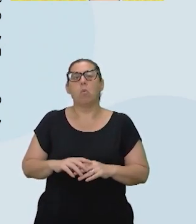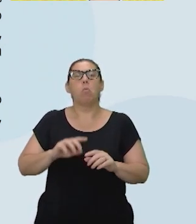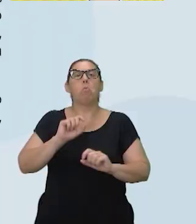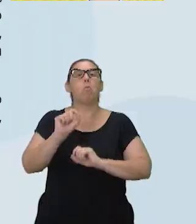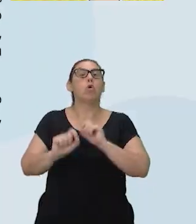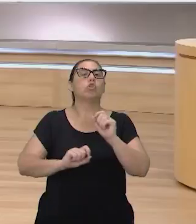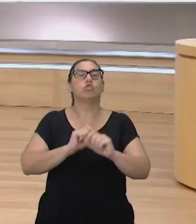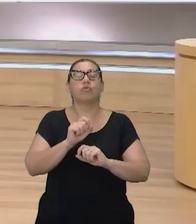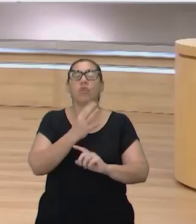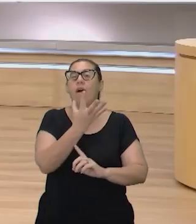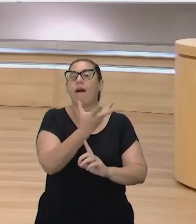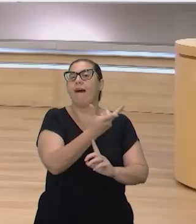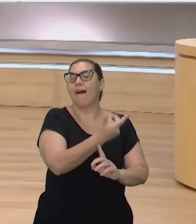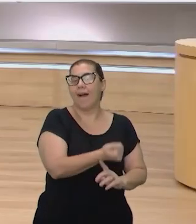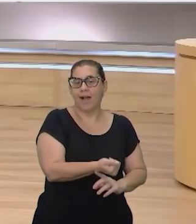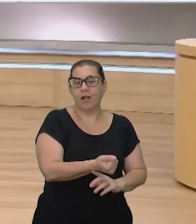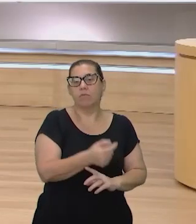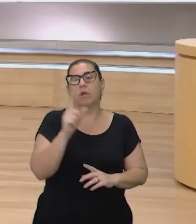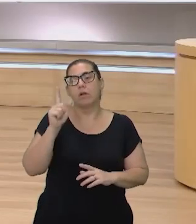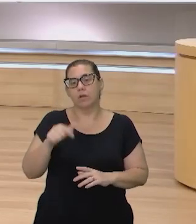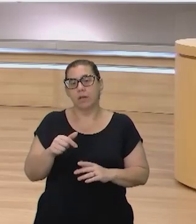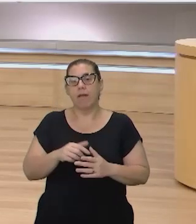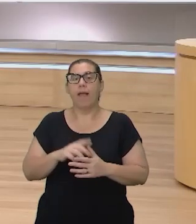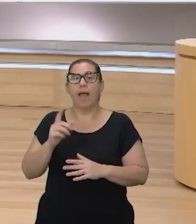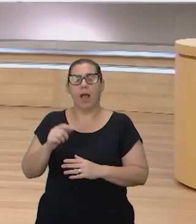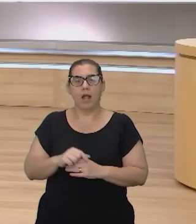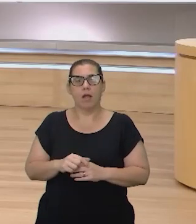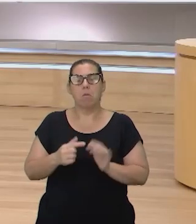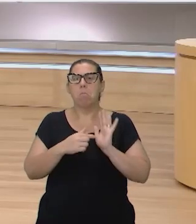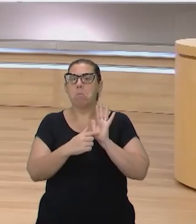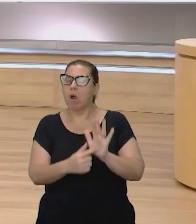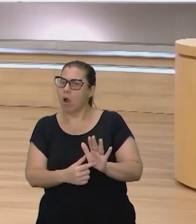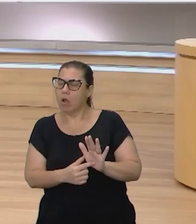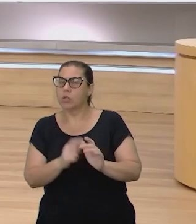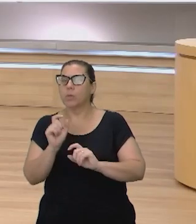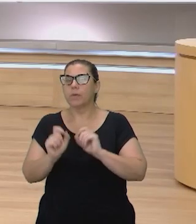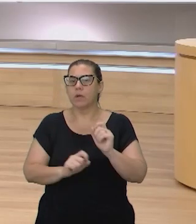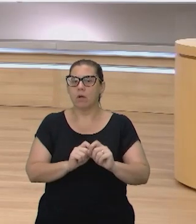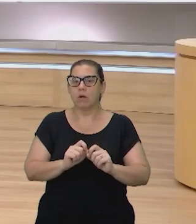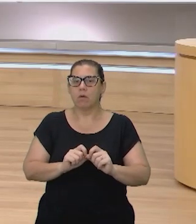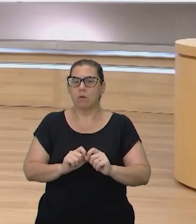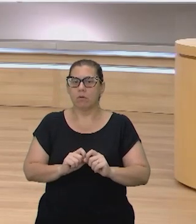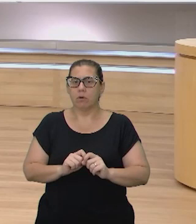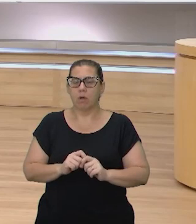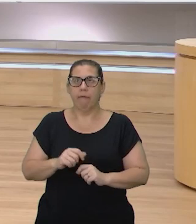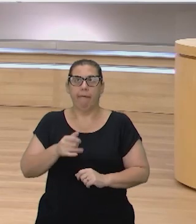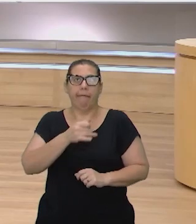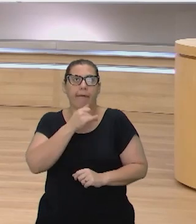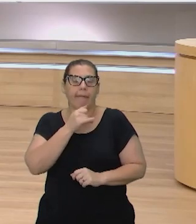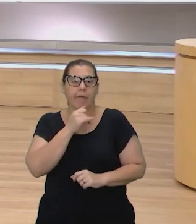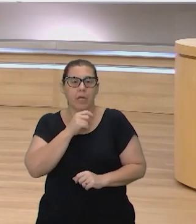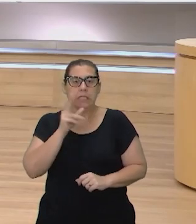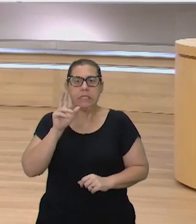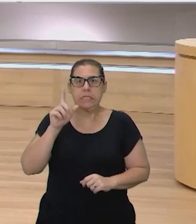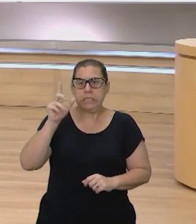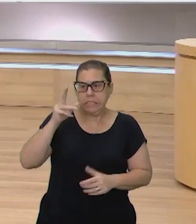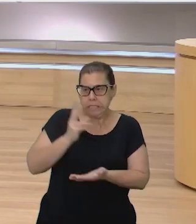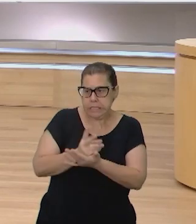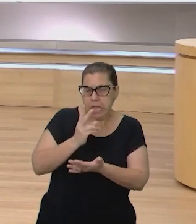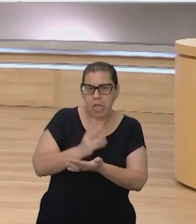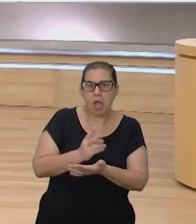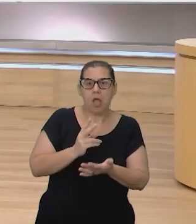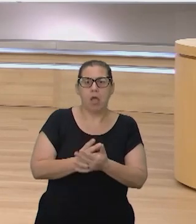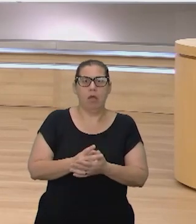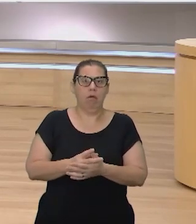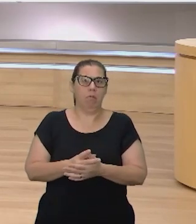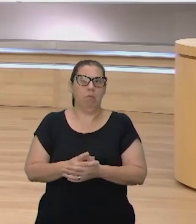dessa arte, né, gente? Além, claro, a pop art, ela se traduz justamente por isso, o exagero das formas, ou seja, são sempre traços, né,